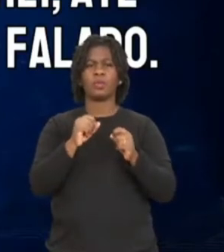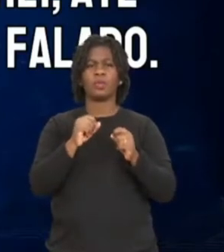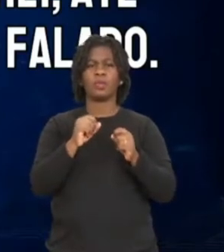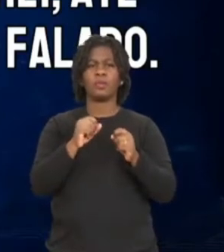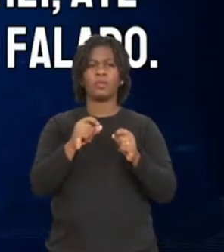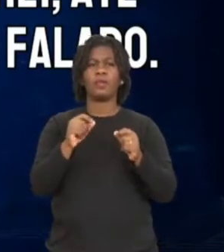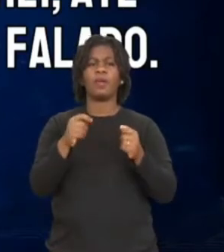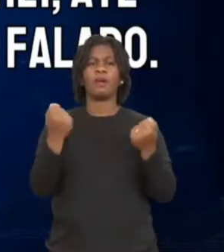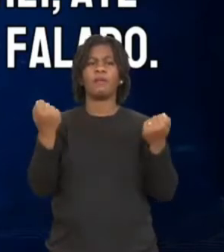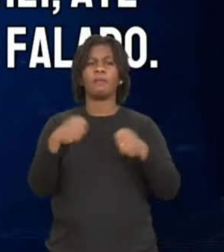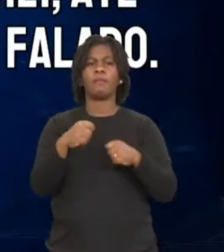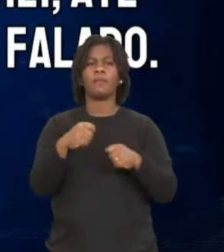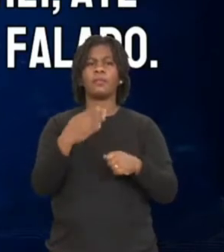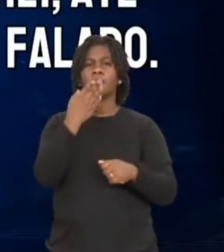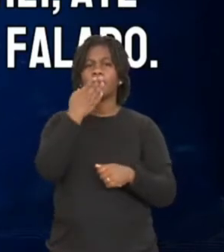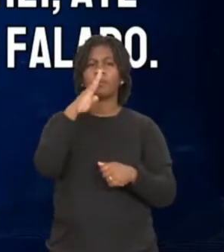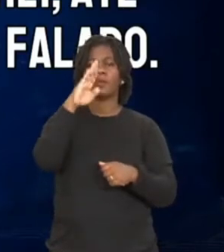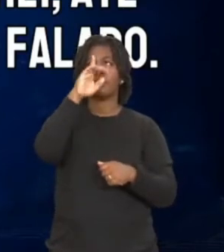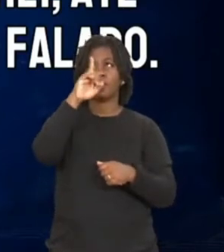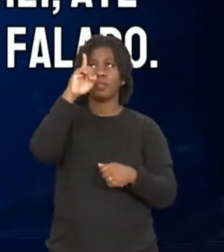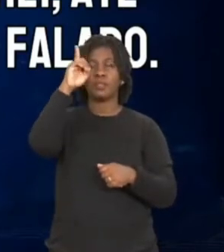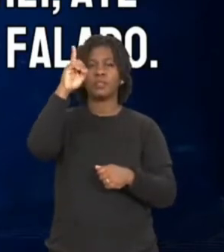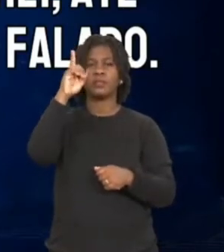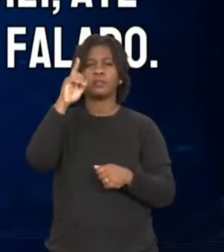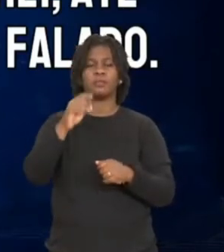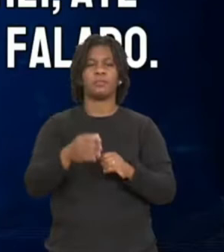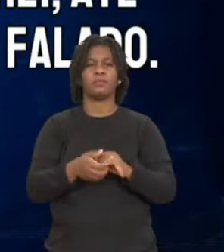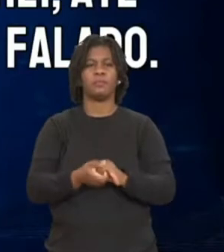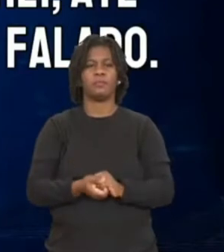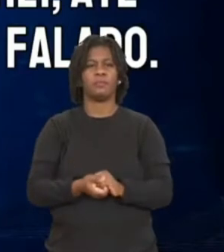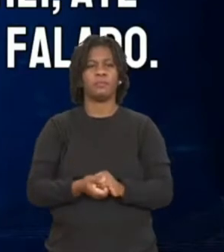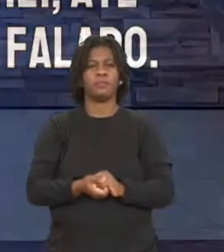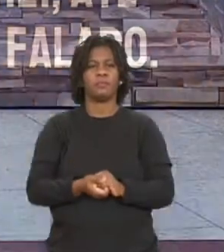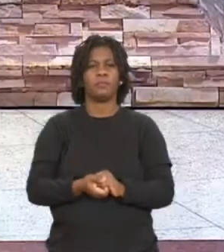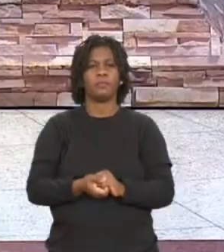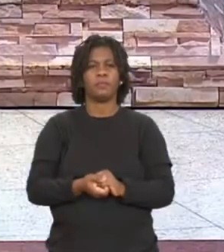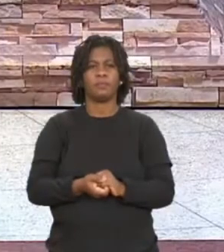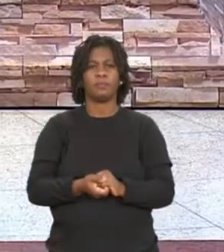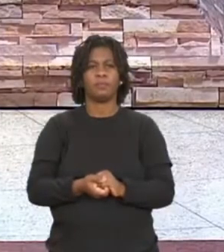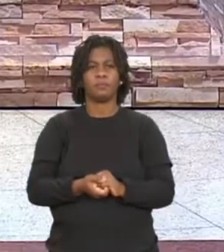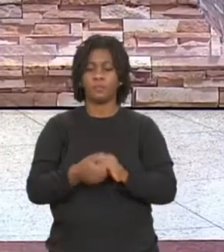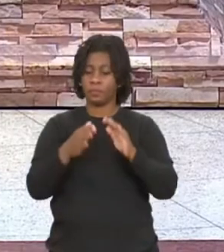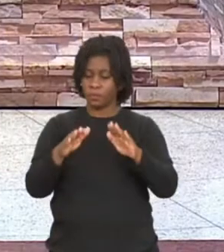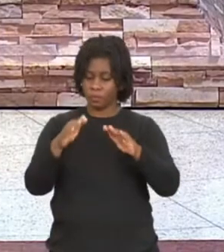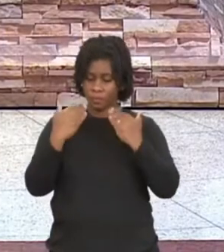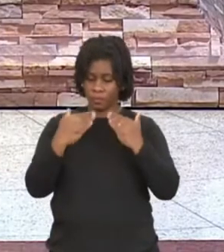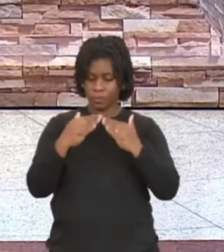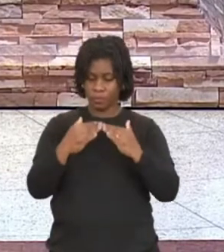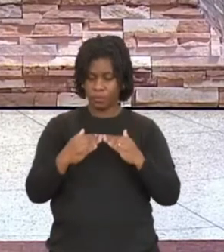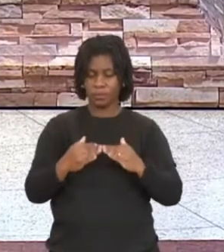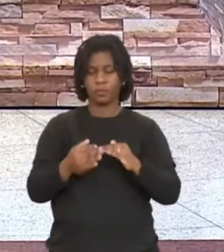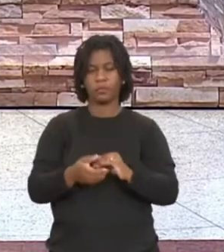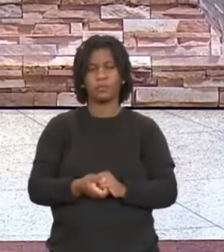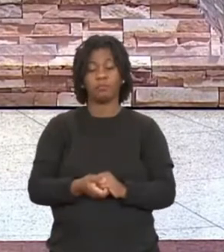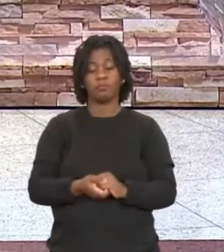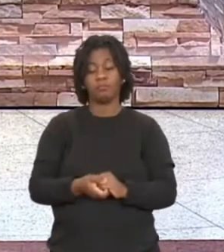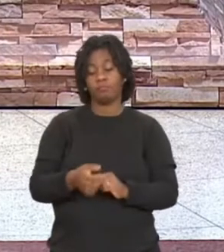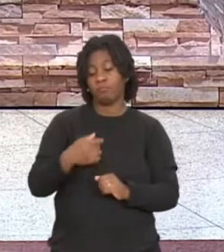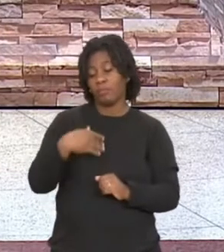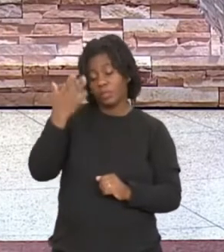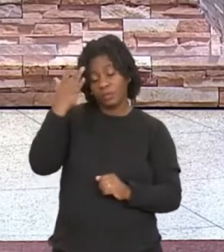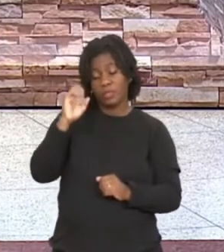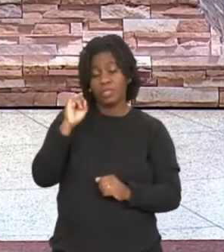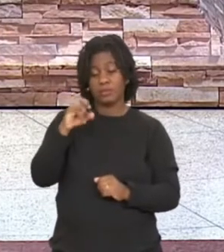cumprido o que tenho falado. Olha para mim, por favor. Eu não sei se você